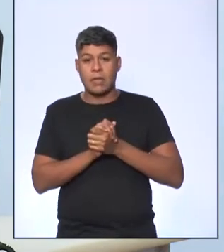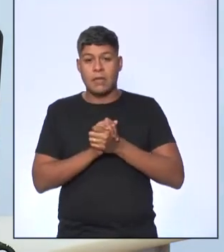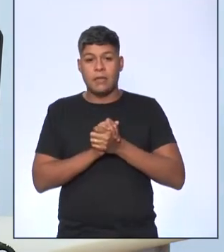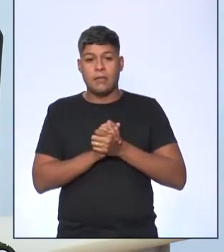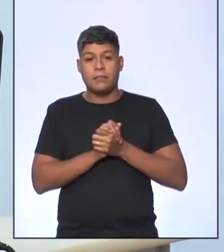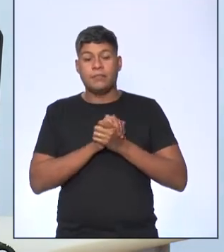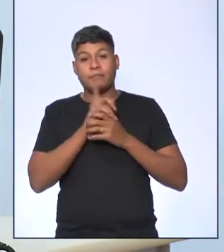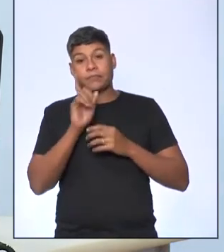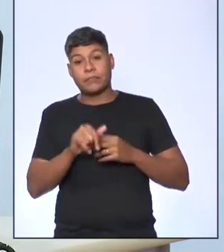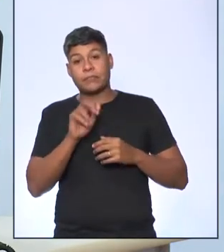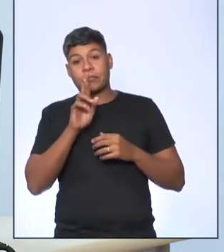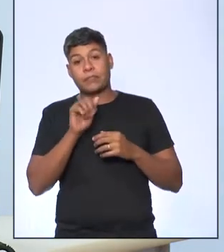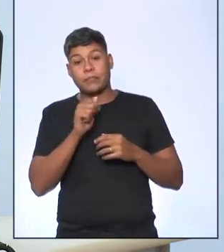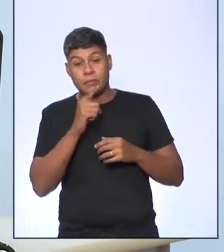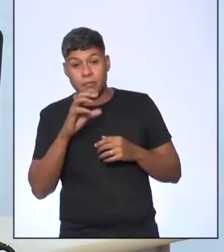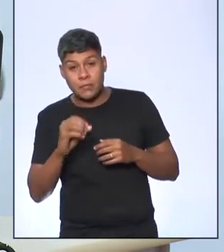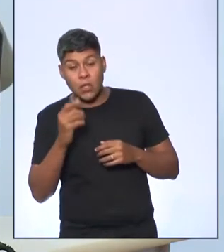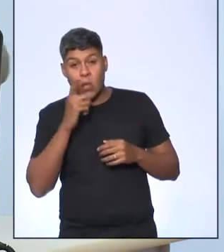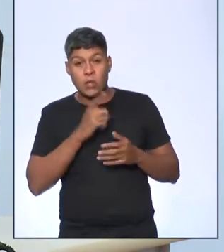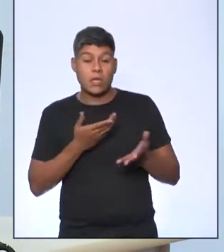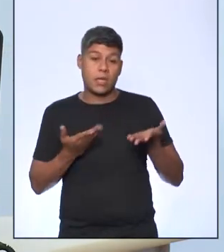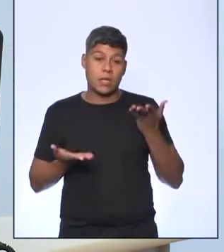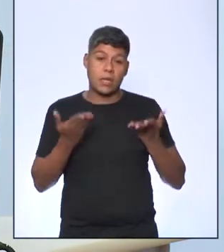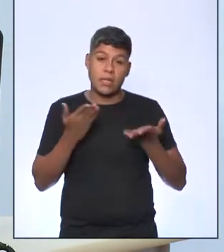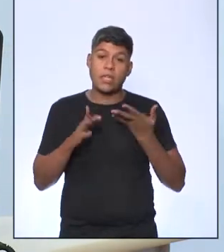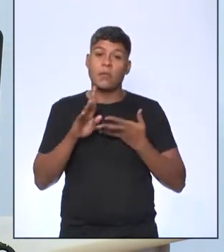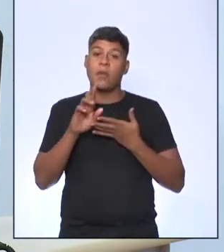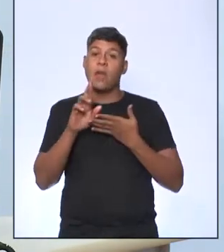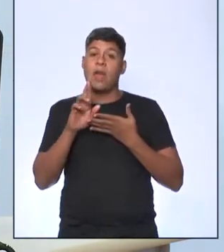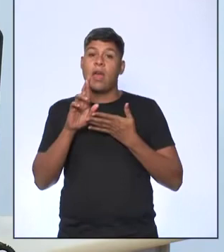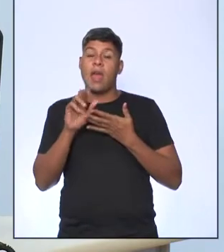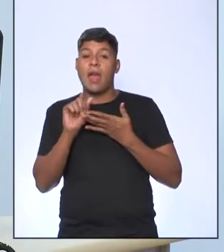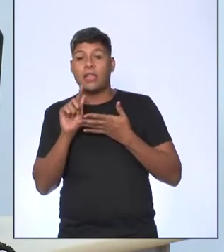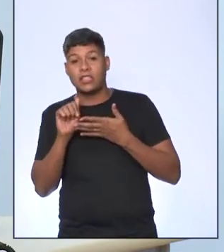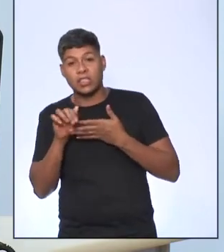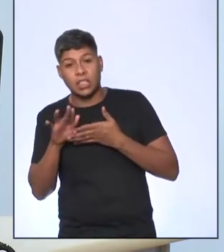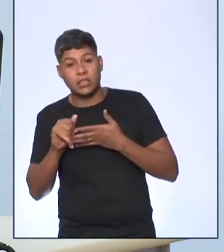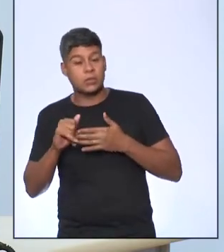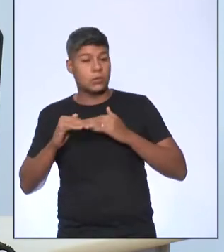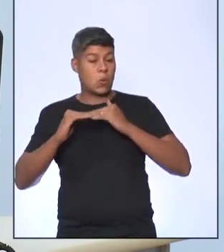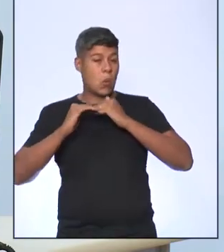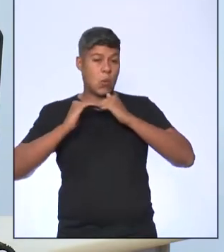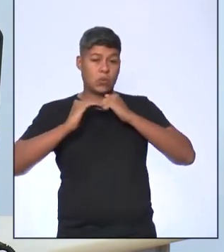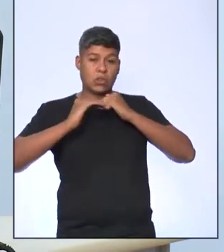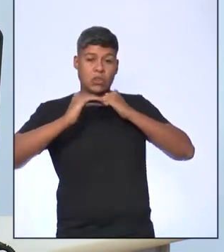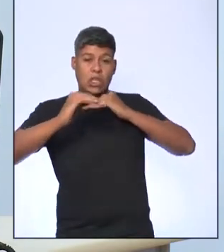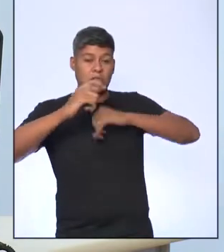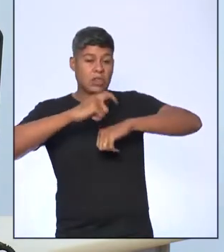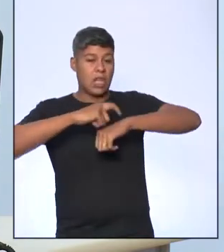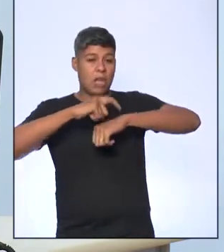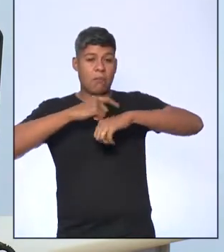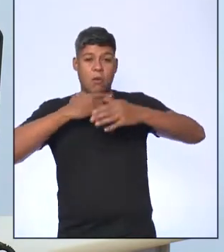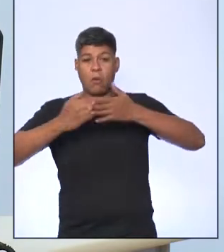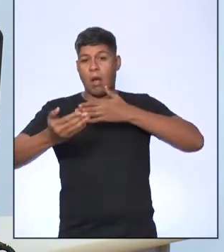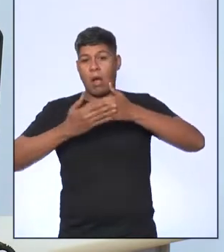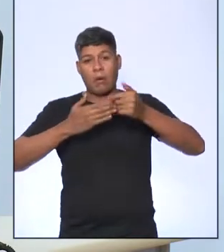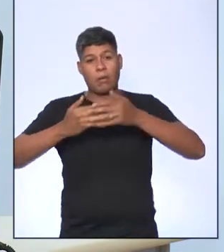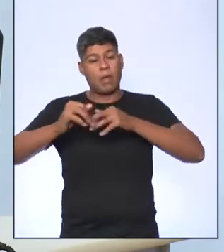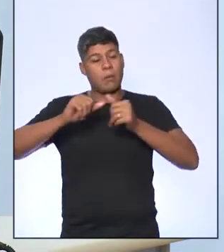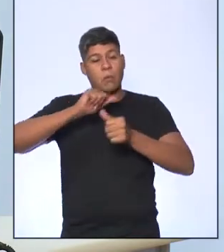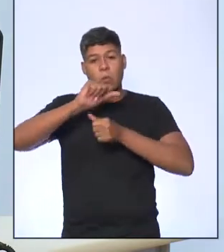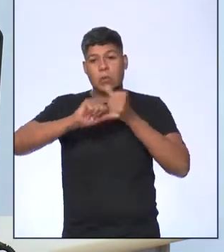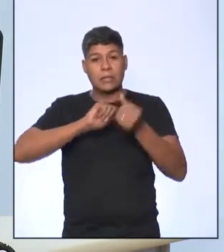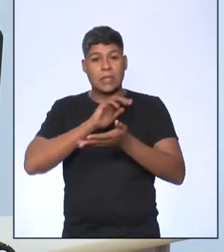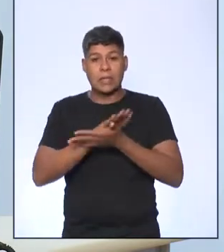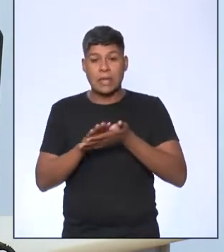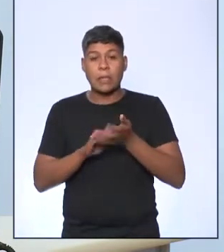Essa minha reação que entrou em equilíbrio, que o meu reagente e o meu produto estão constantes, passa o tempo que for, a quantidade não altera,